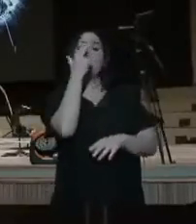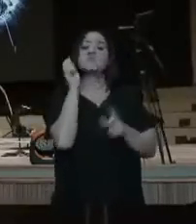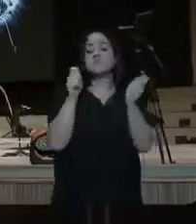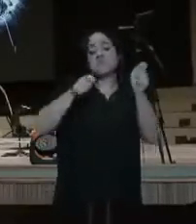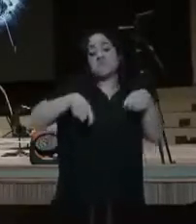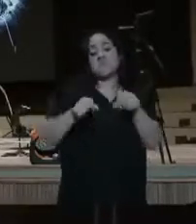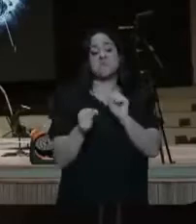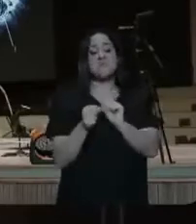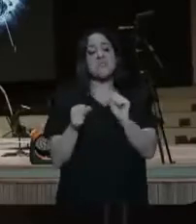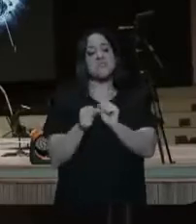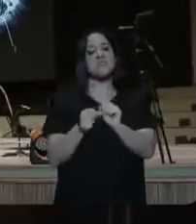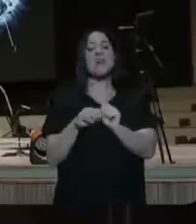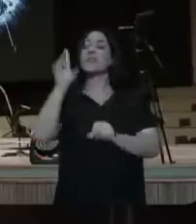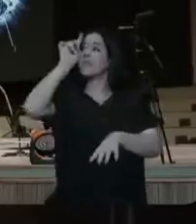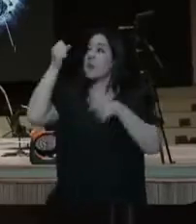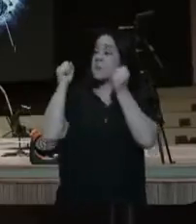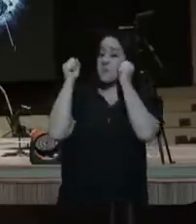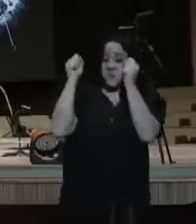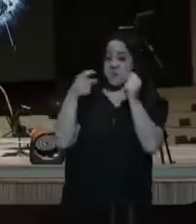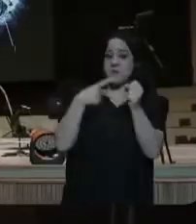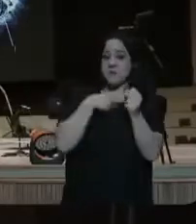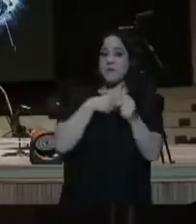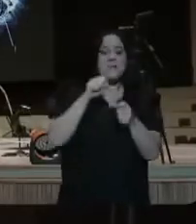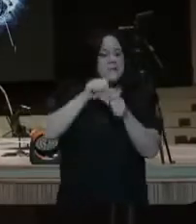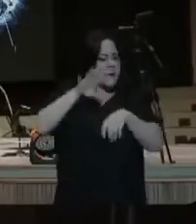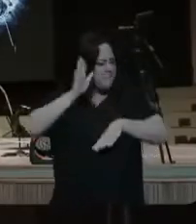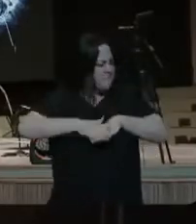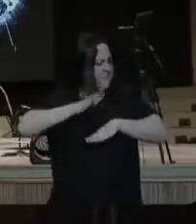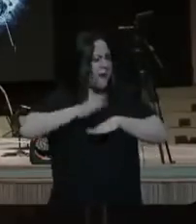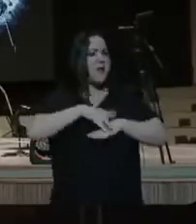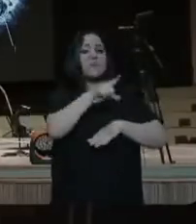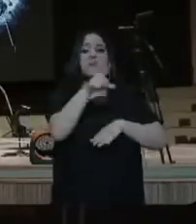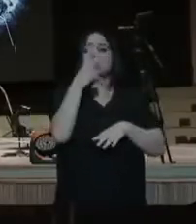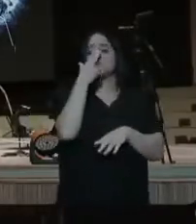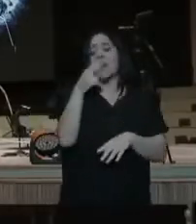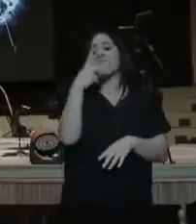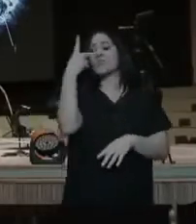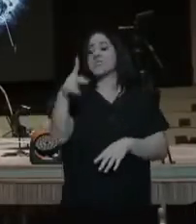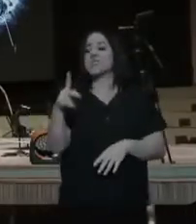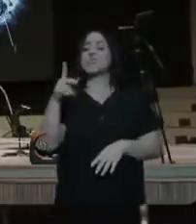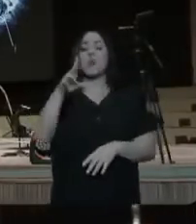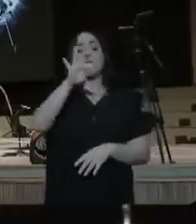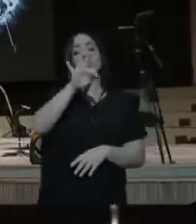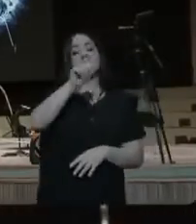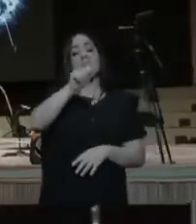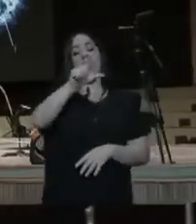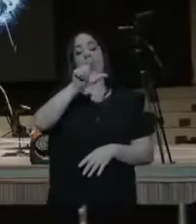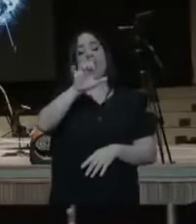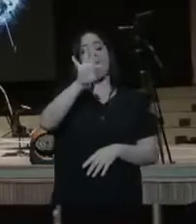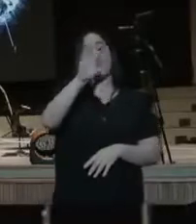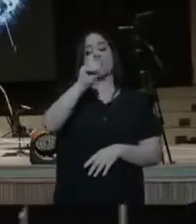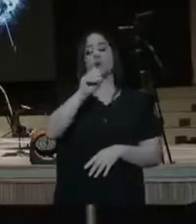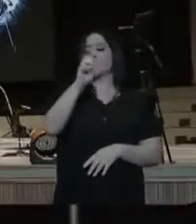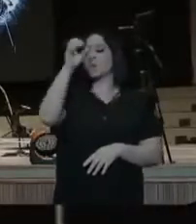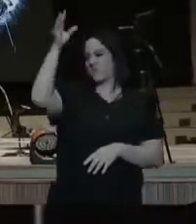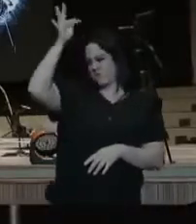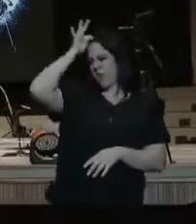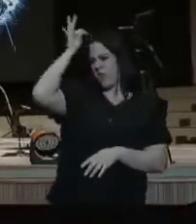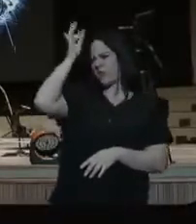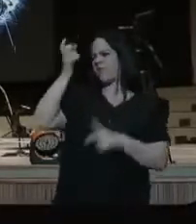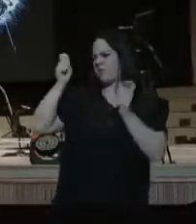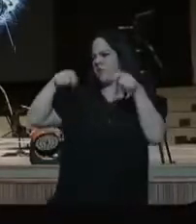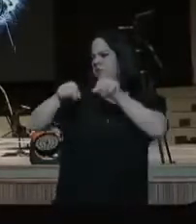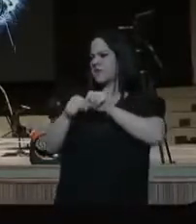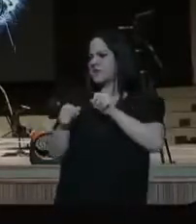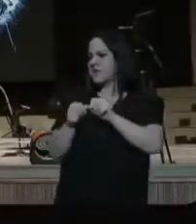capaz de fazer ele é poderoso para fazer mais do que você acha que os seus talentos são capazes de cumprir de realizar